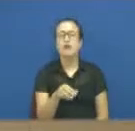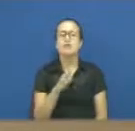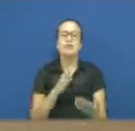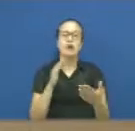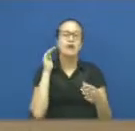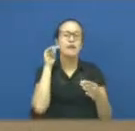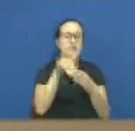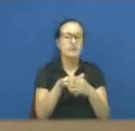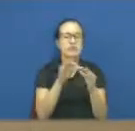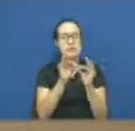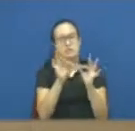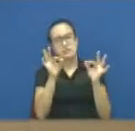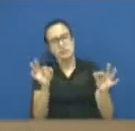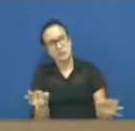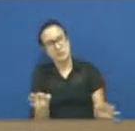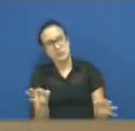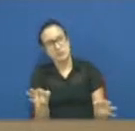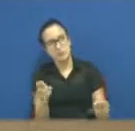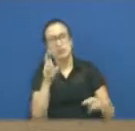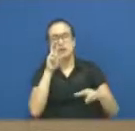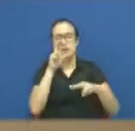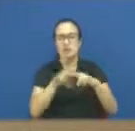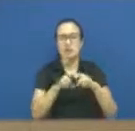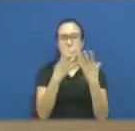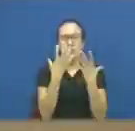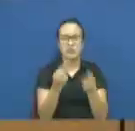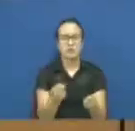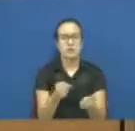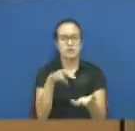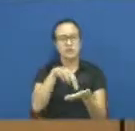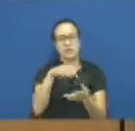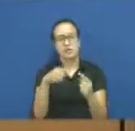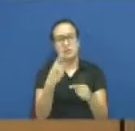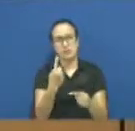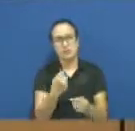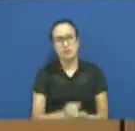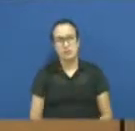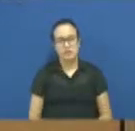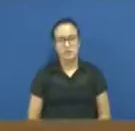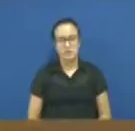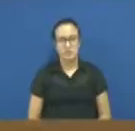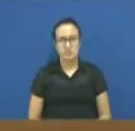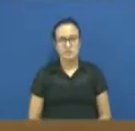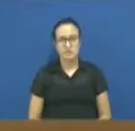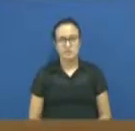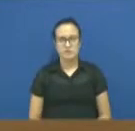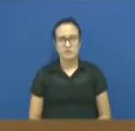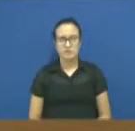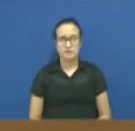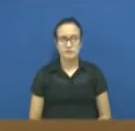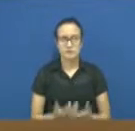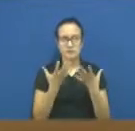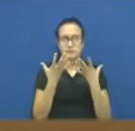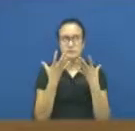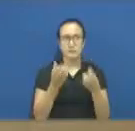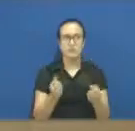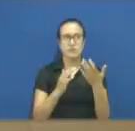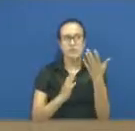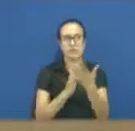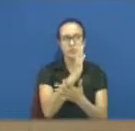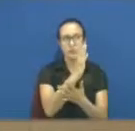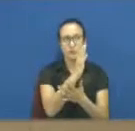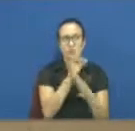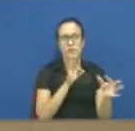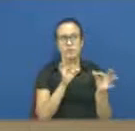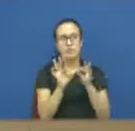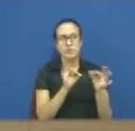à votação e a votação é simbólica. Os sentados aprovam, os de pé rejeitam. Está, portanto, aprovado o